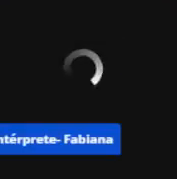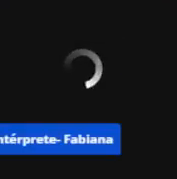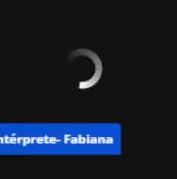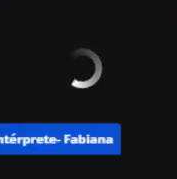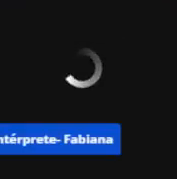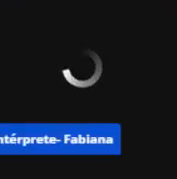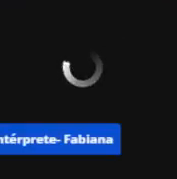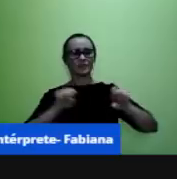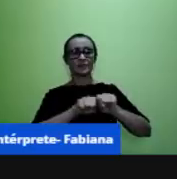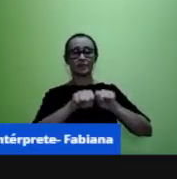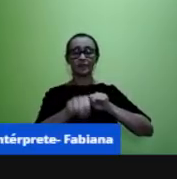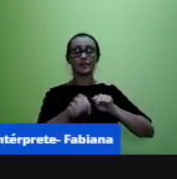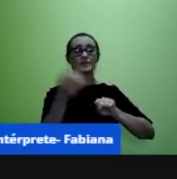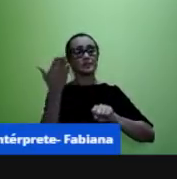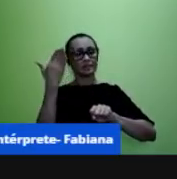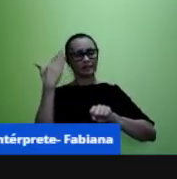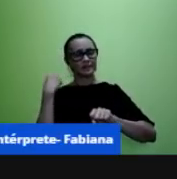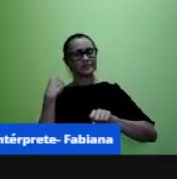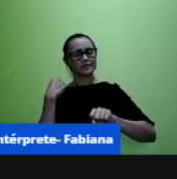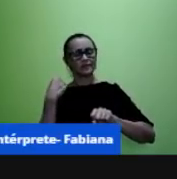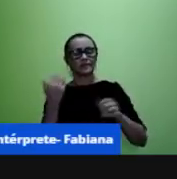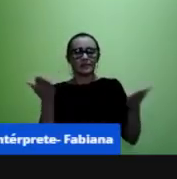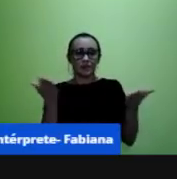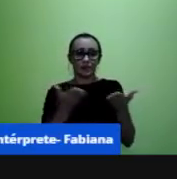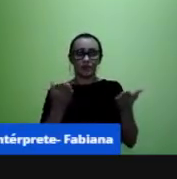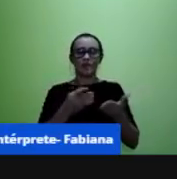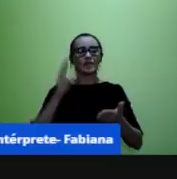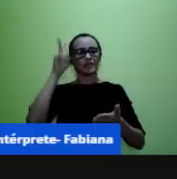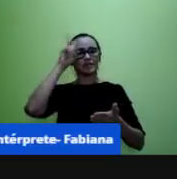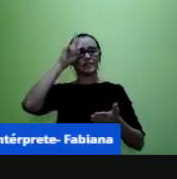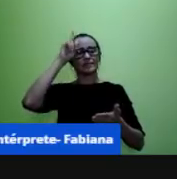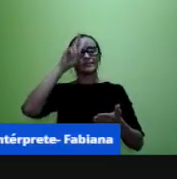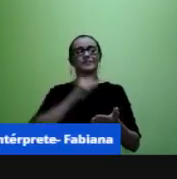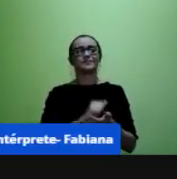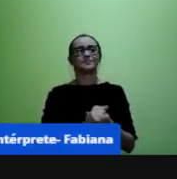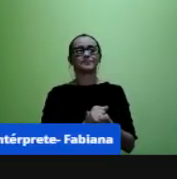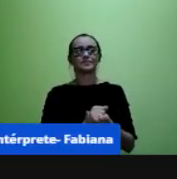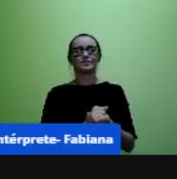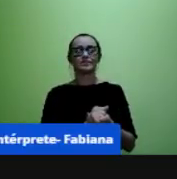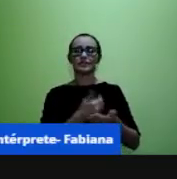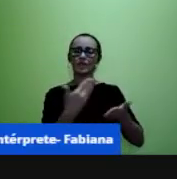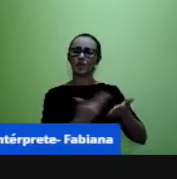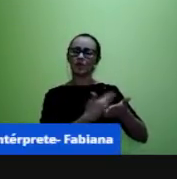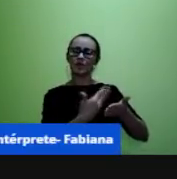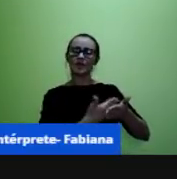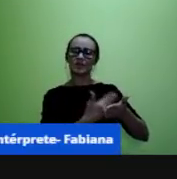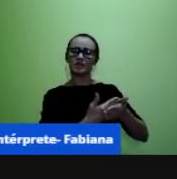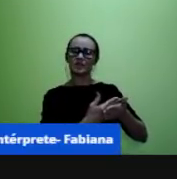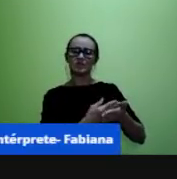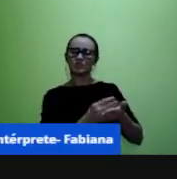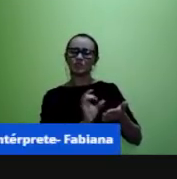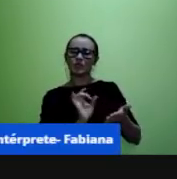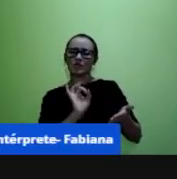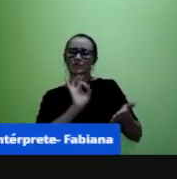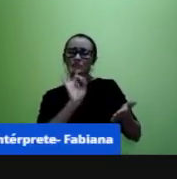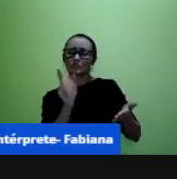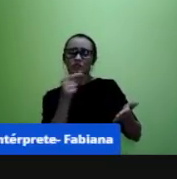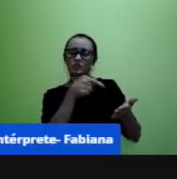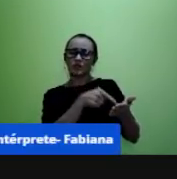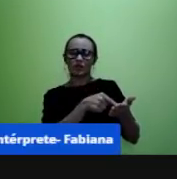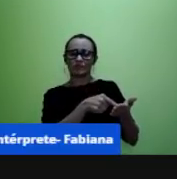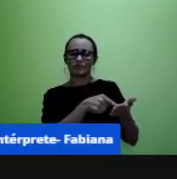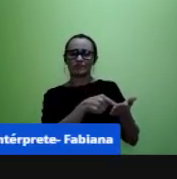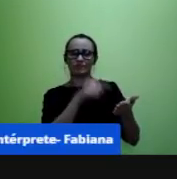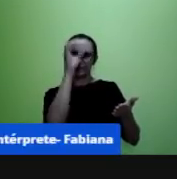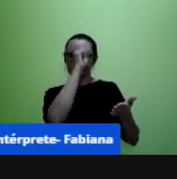formação passada, então nós vamos relembrá-las. Bom, o caderno, ele não é o único instrumento educacional de aprendizagem,